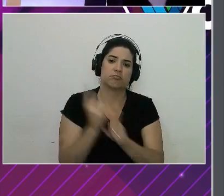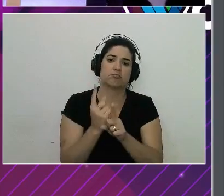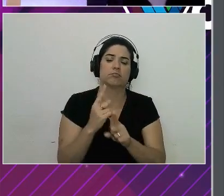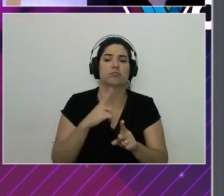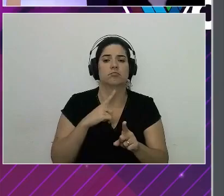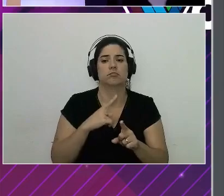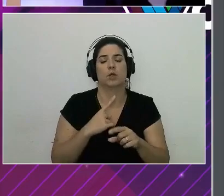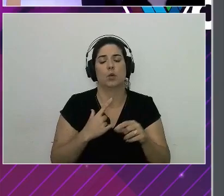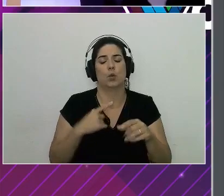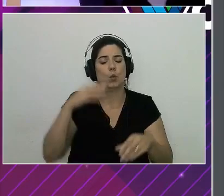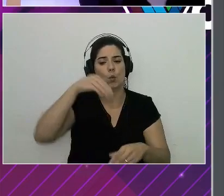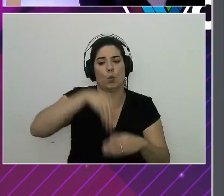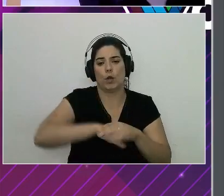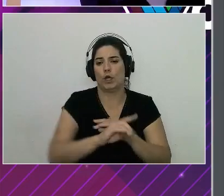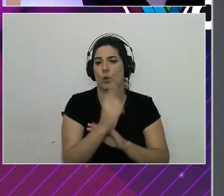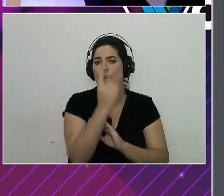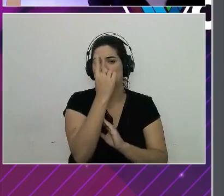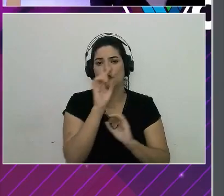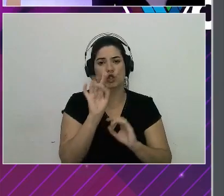um histórico completo só com o seu trace.